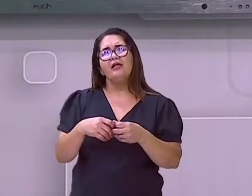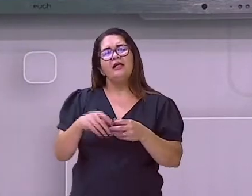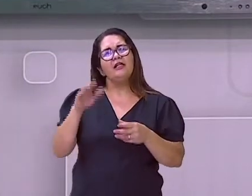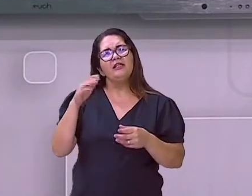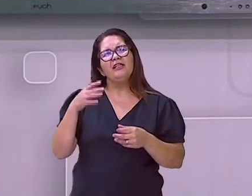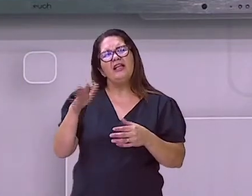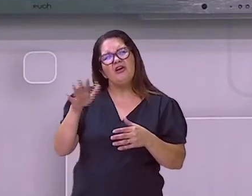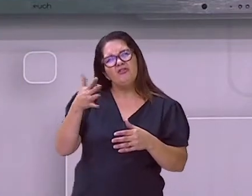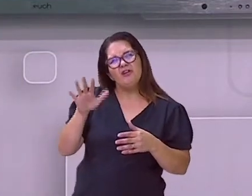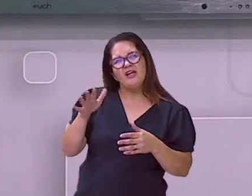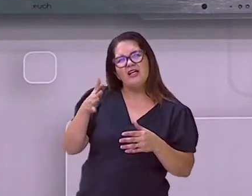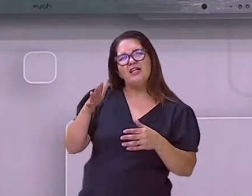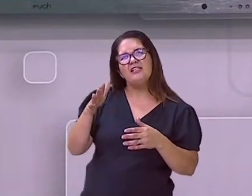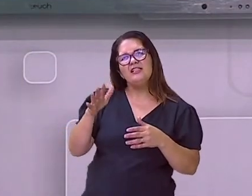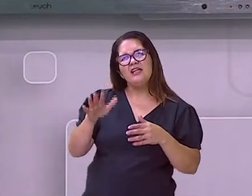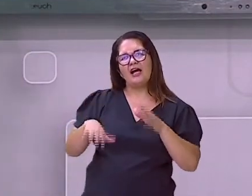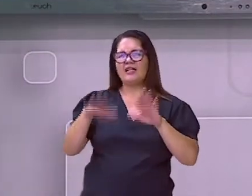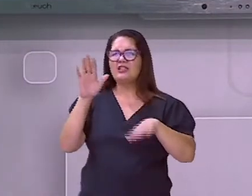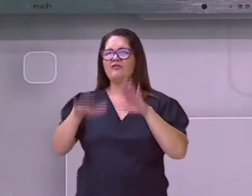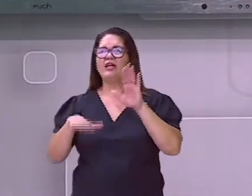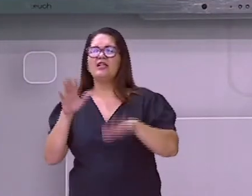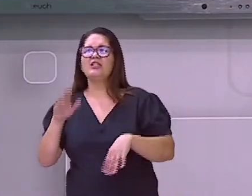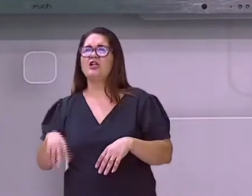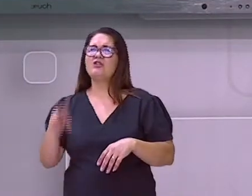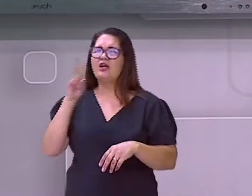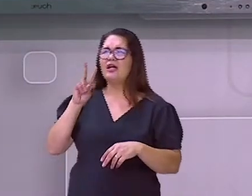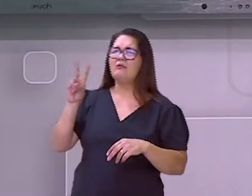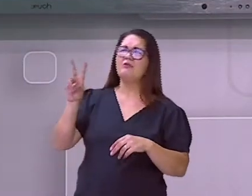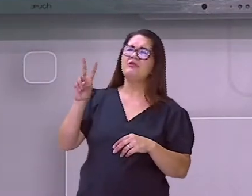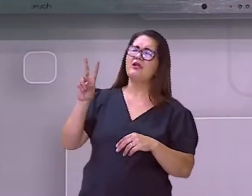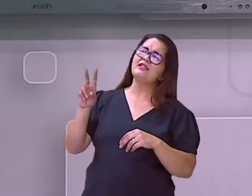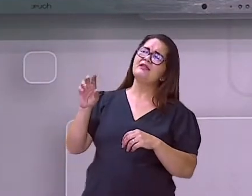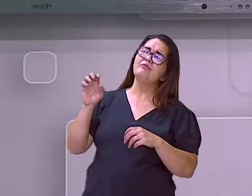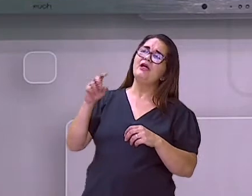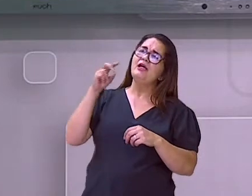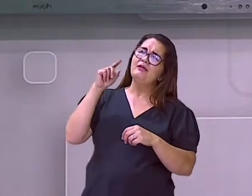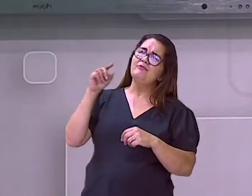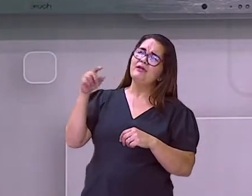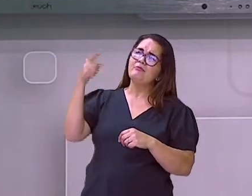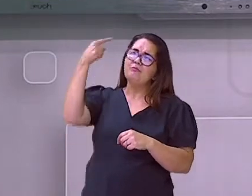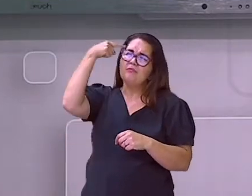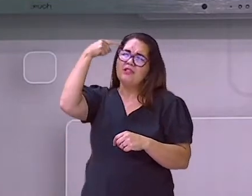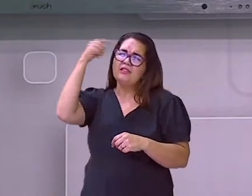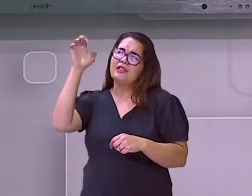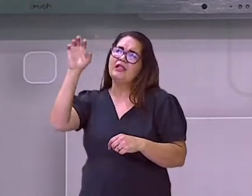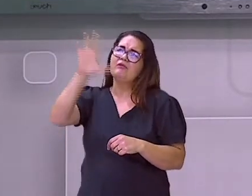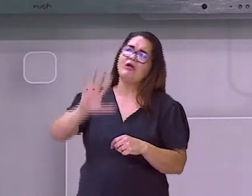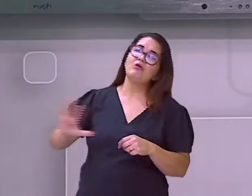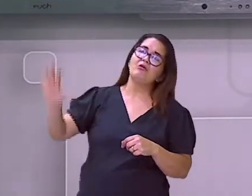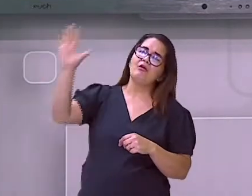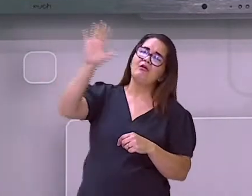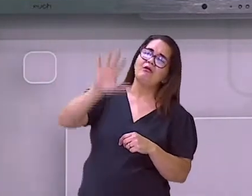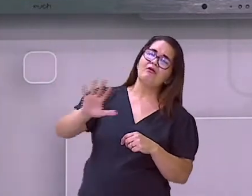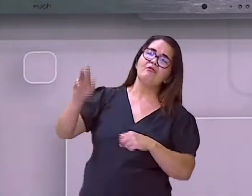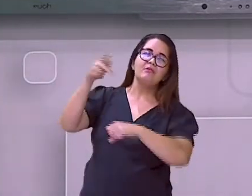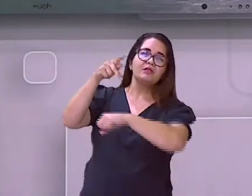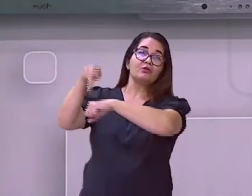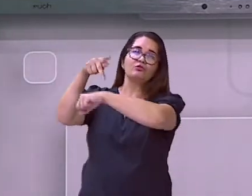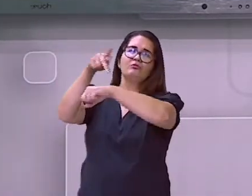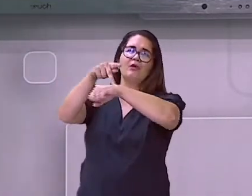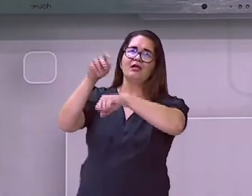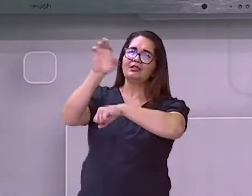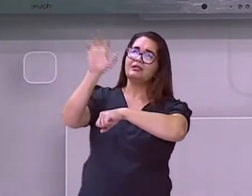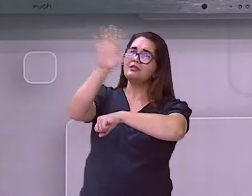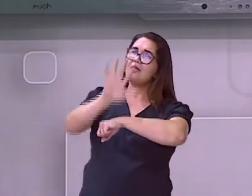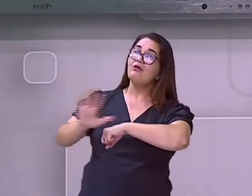Europa é um continente hegemônico. Mas, na aula anterior, nós percebemos